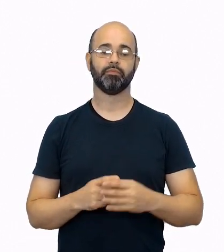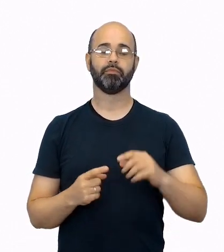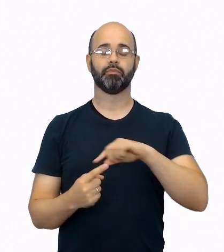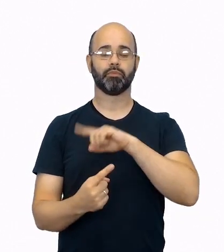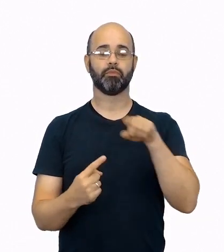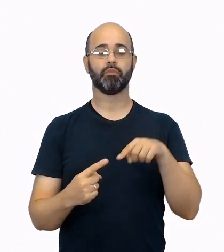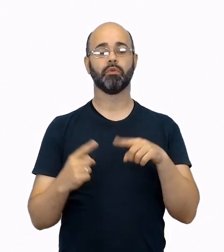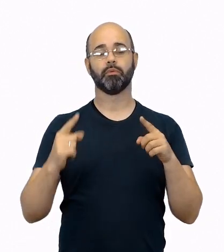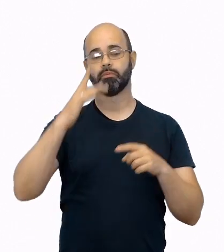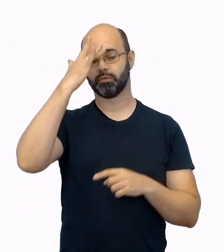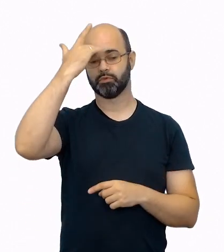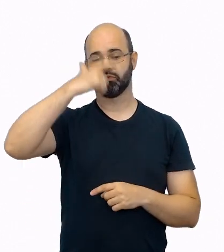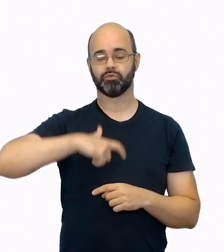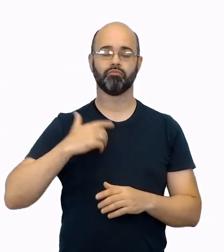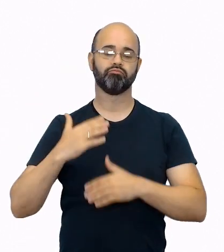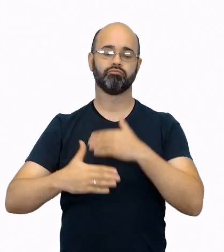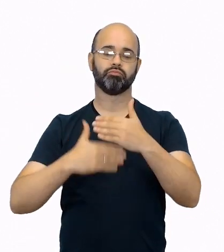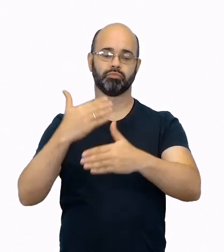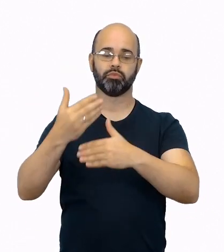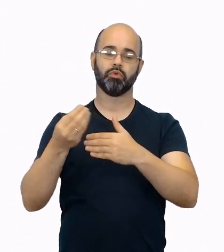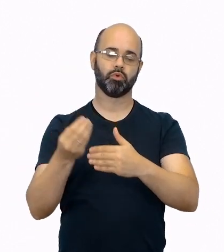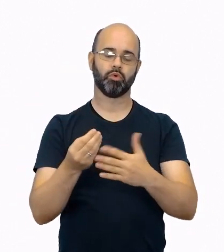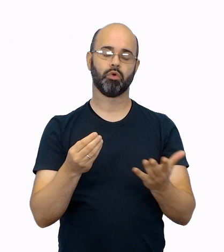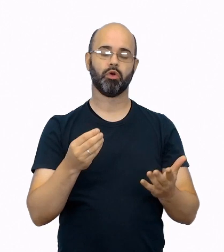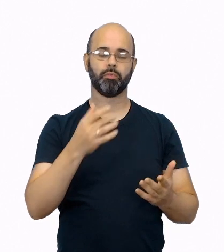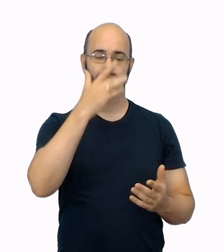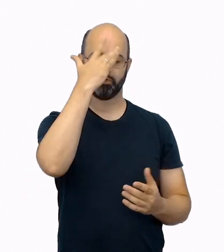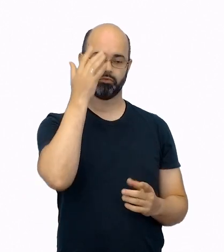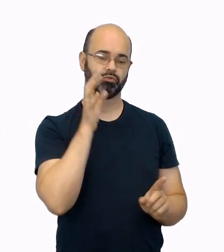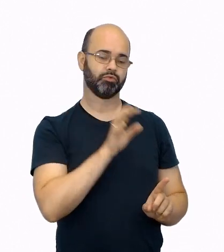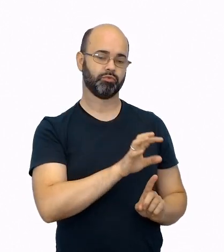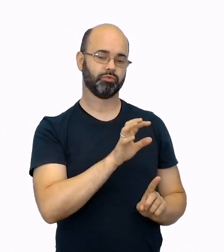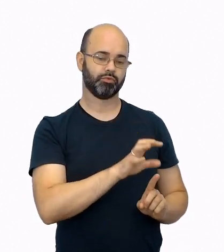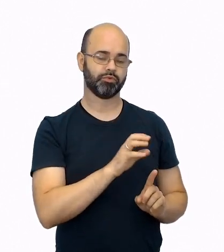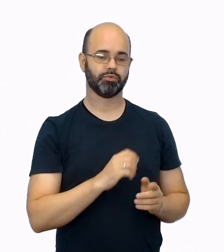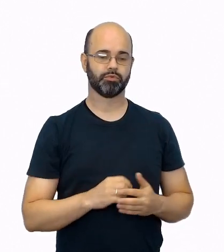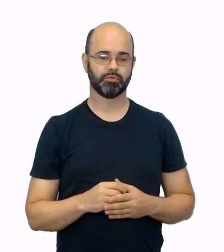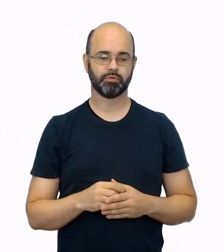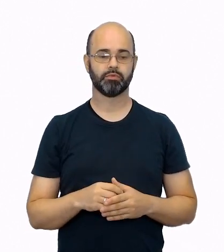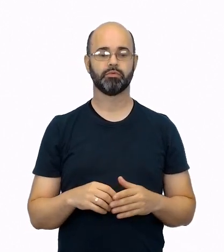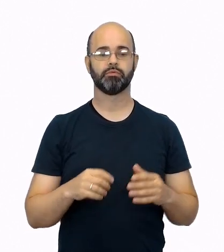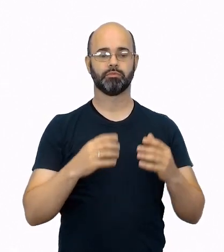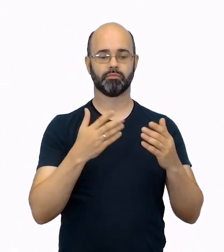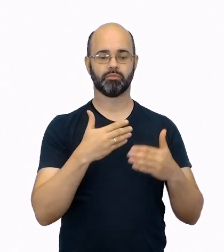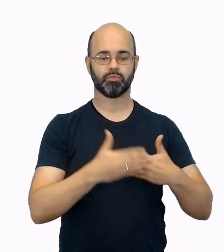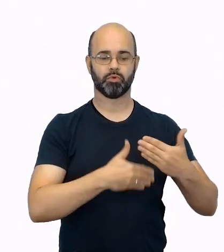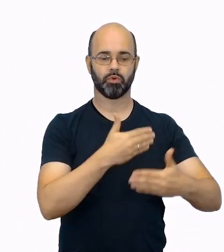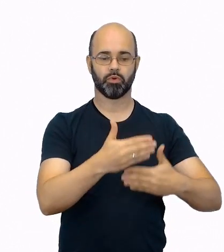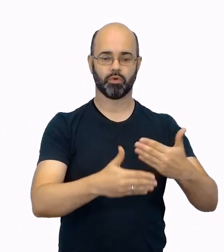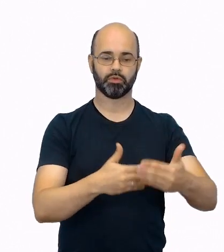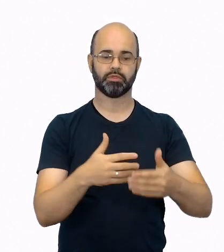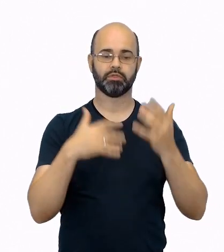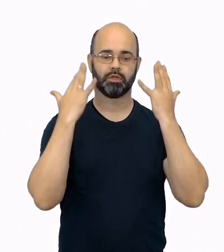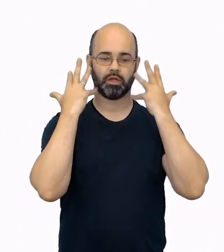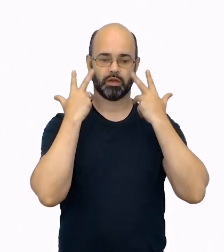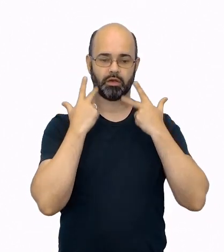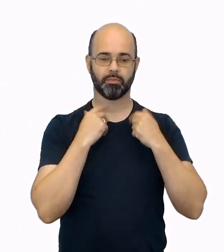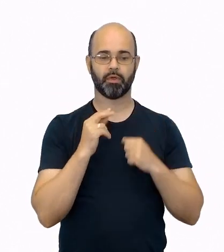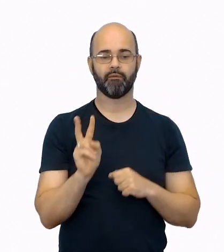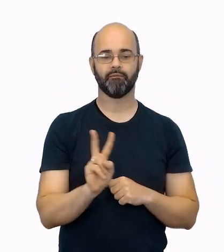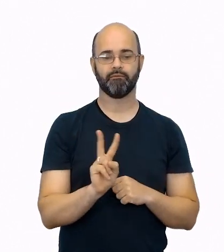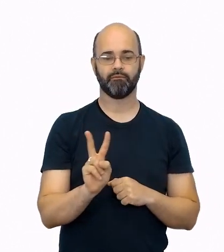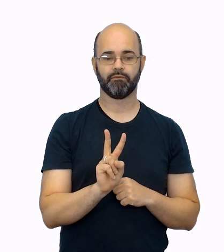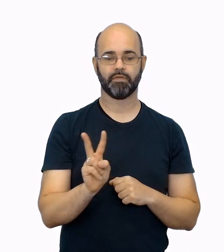espécie humana, intervenção humana na evolução, processos de seleção animal e vegetal, impactos na